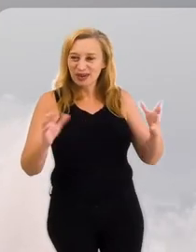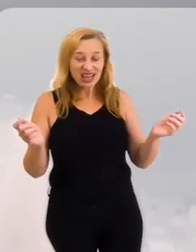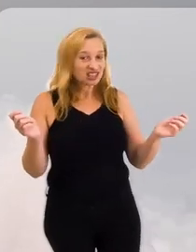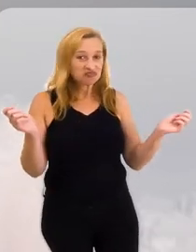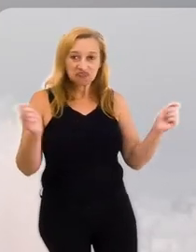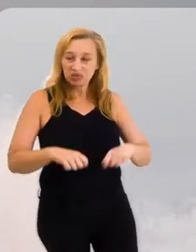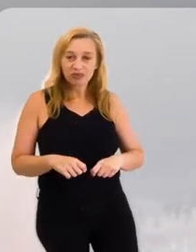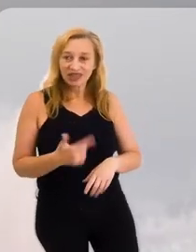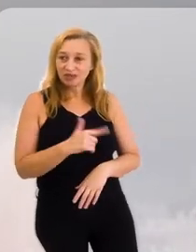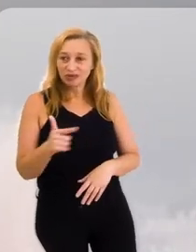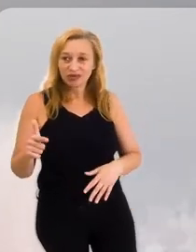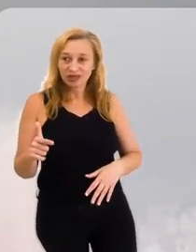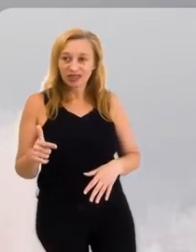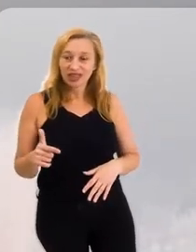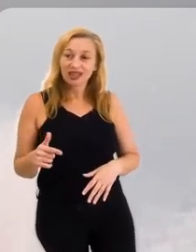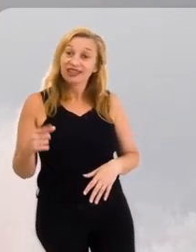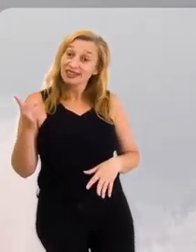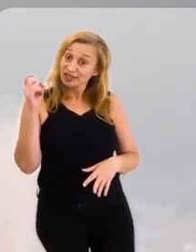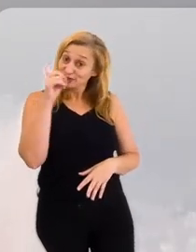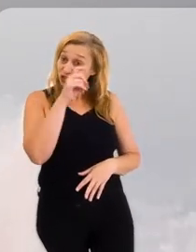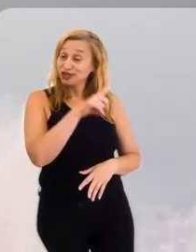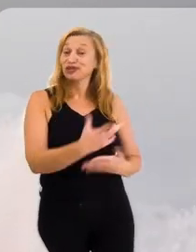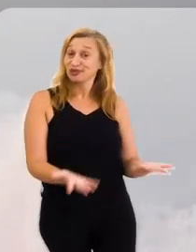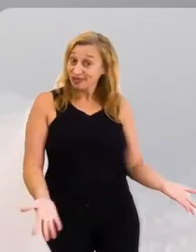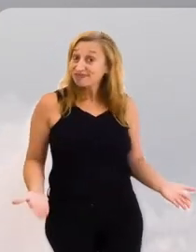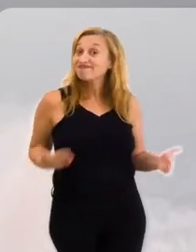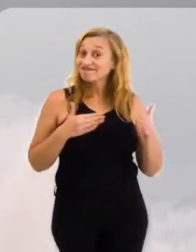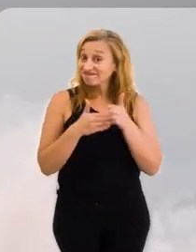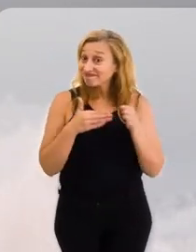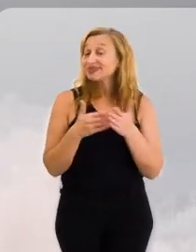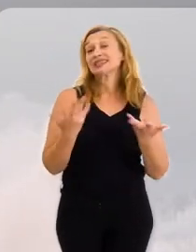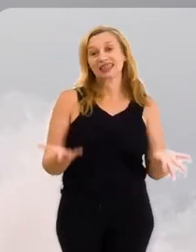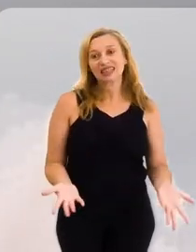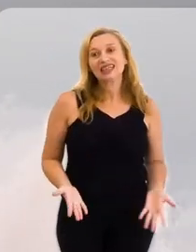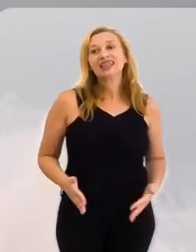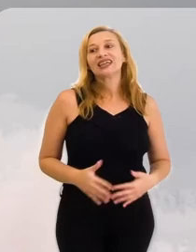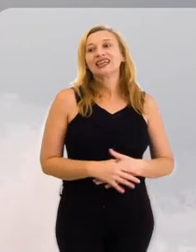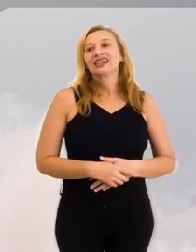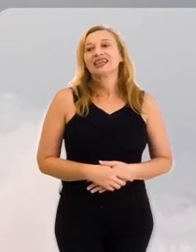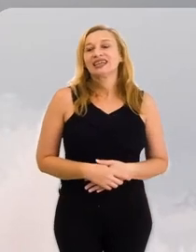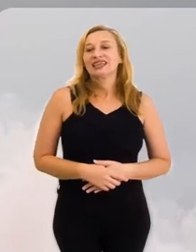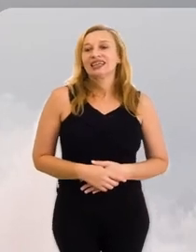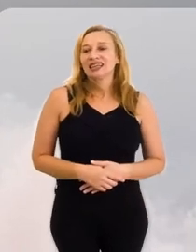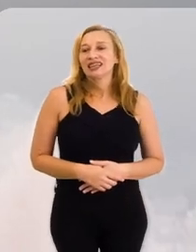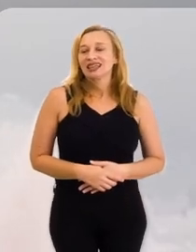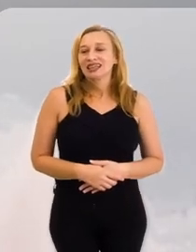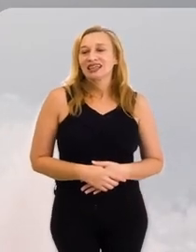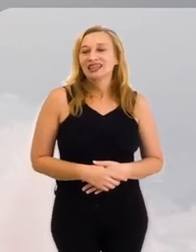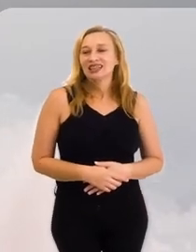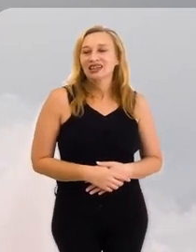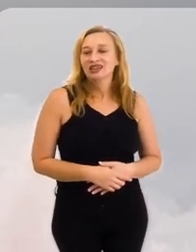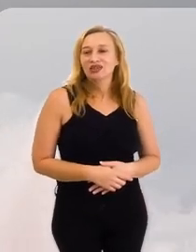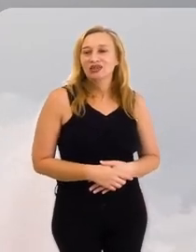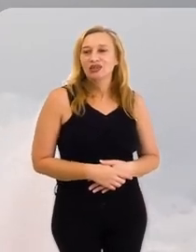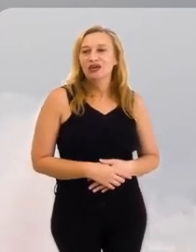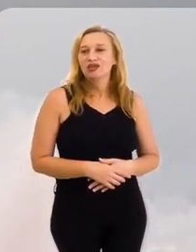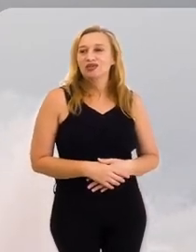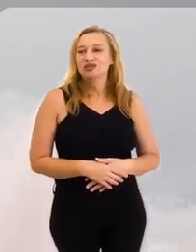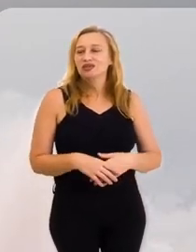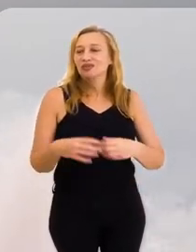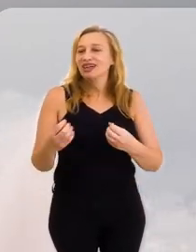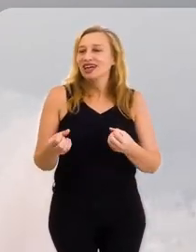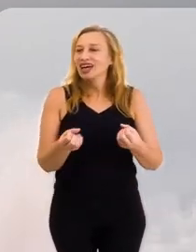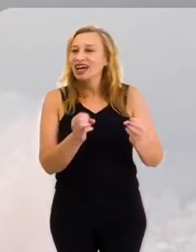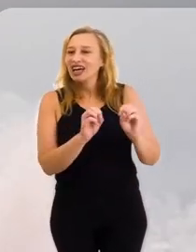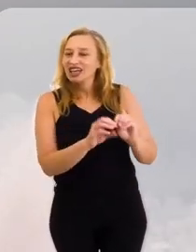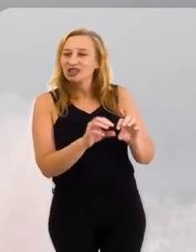verdade sem a possibilidade é uma coisa bastante limitado Ou seja é a maneira